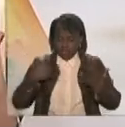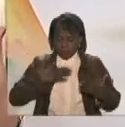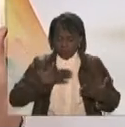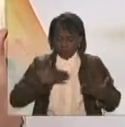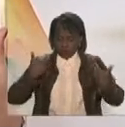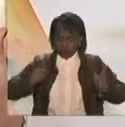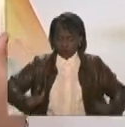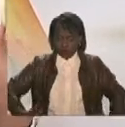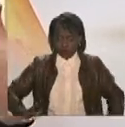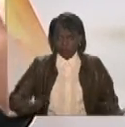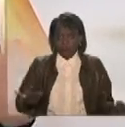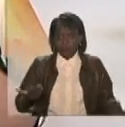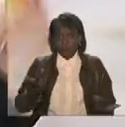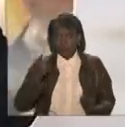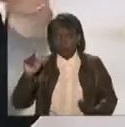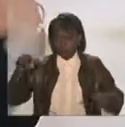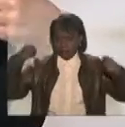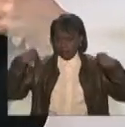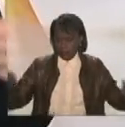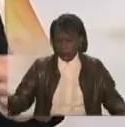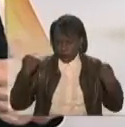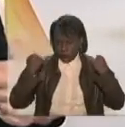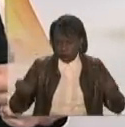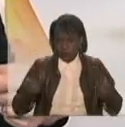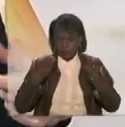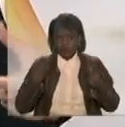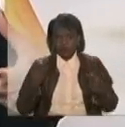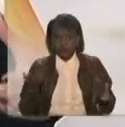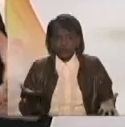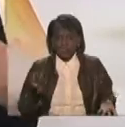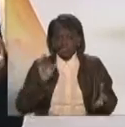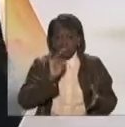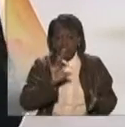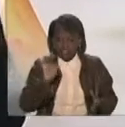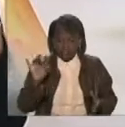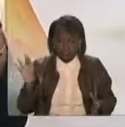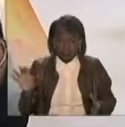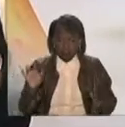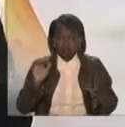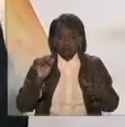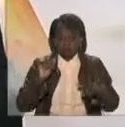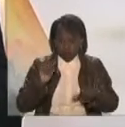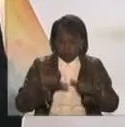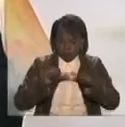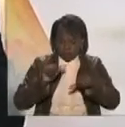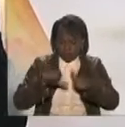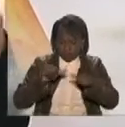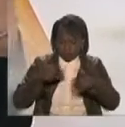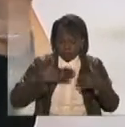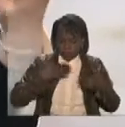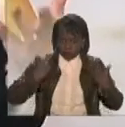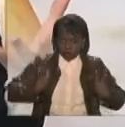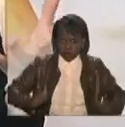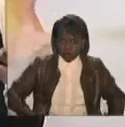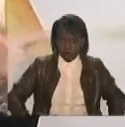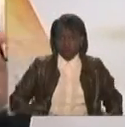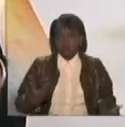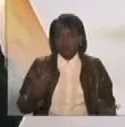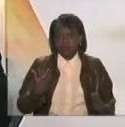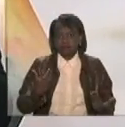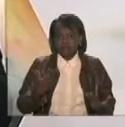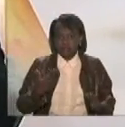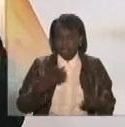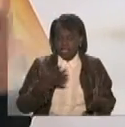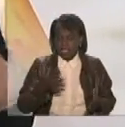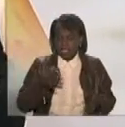expressão corporal, outros malham muito, cada um vai construindo essa relação de corpo, né, que a